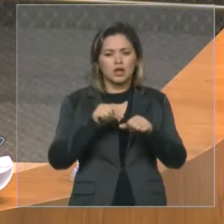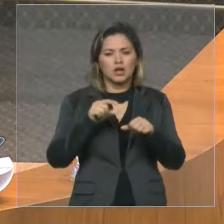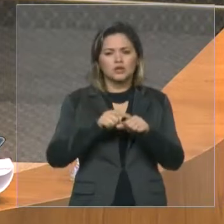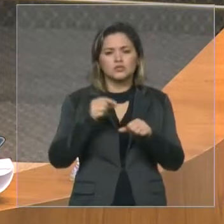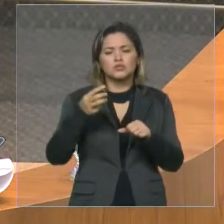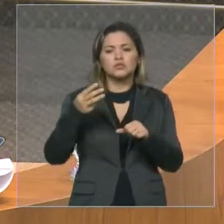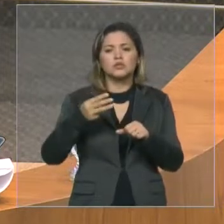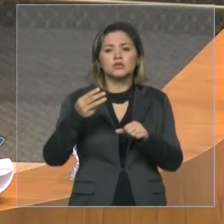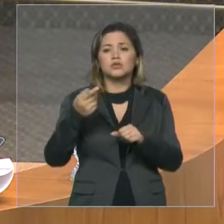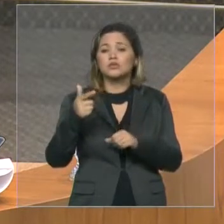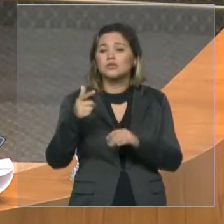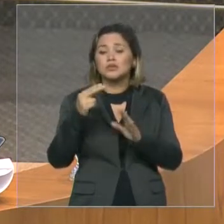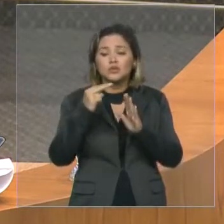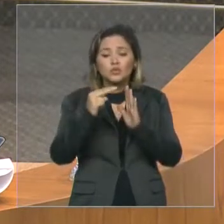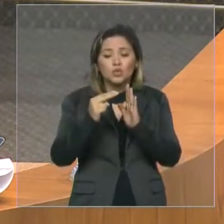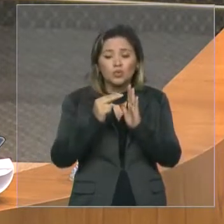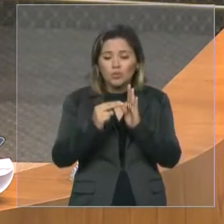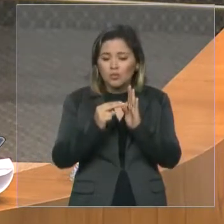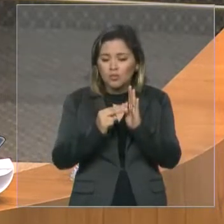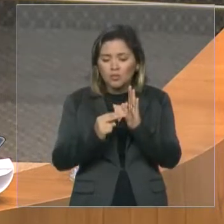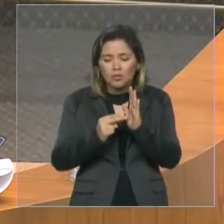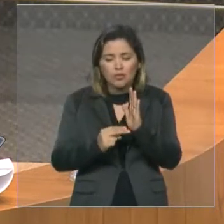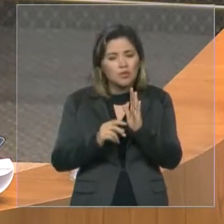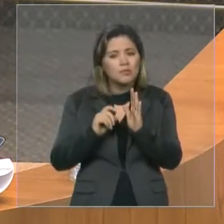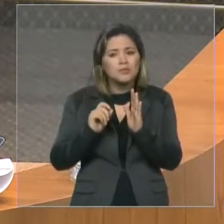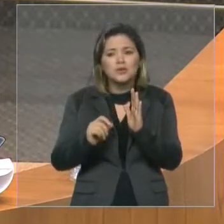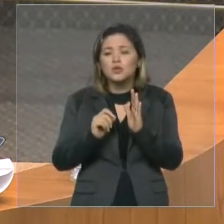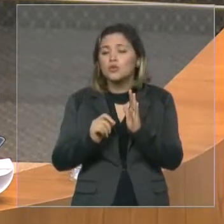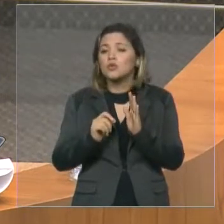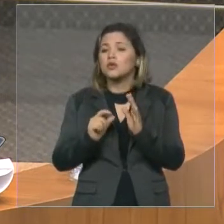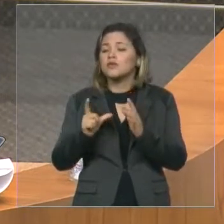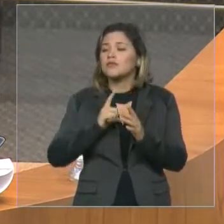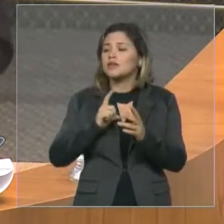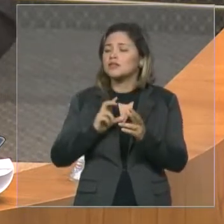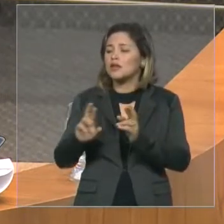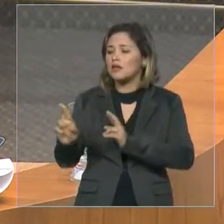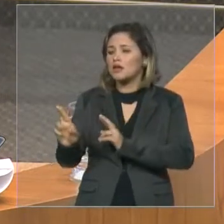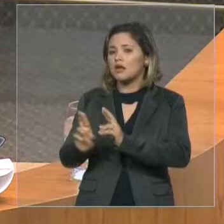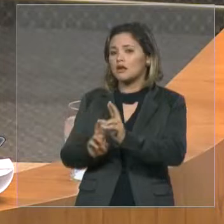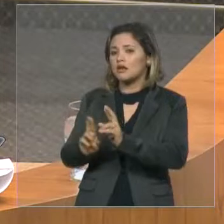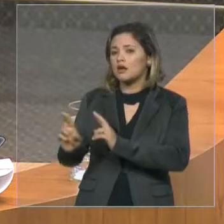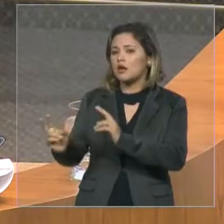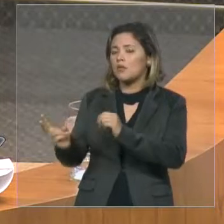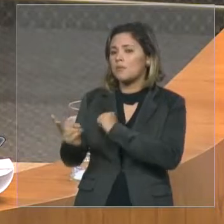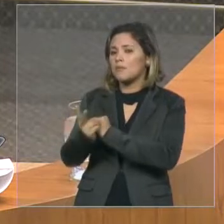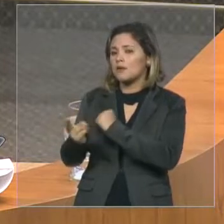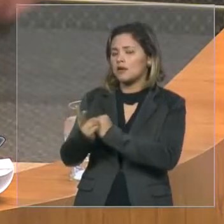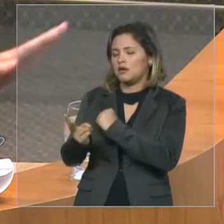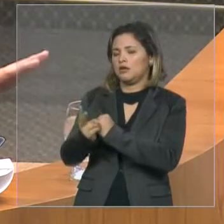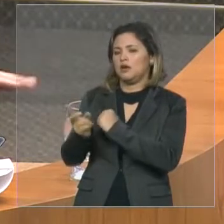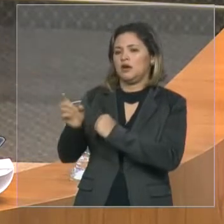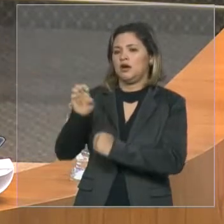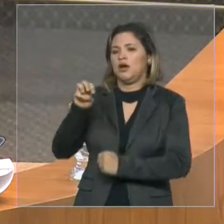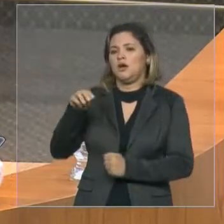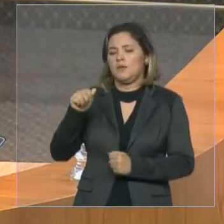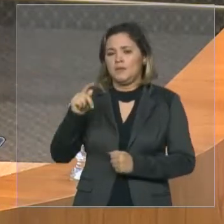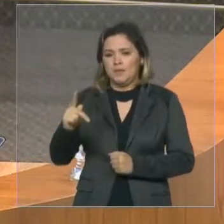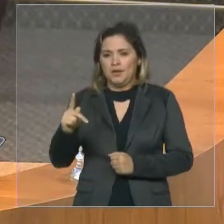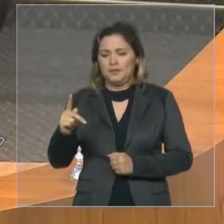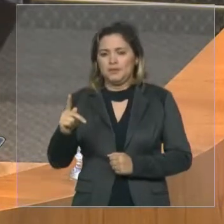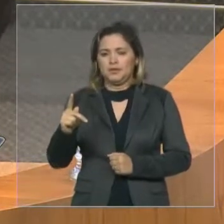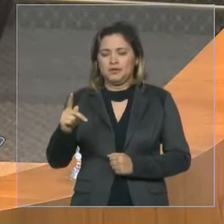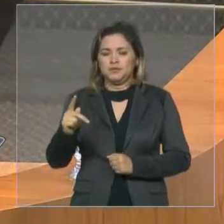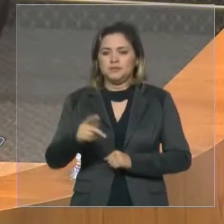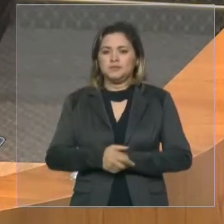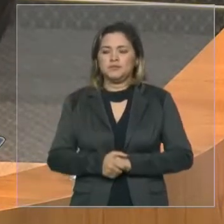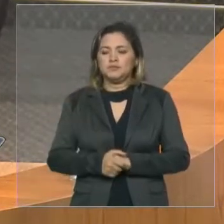incorporados à EMAP, bem do Estado. Não diz a forma, não diz o modelo, mas diz que vai ser incorporado.